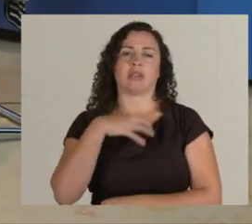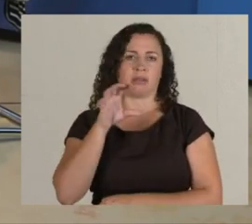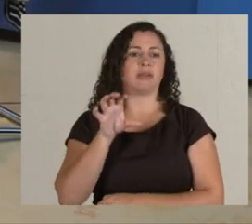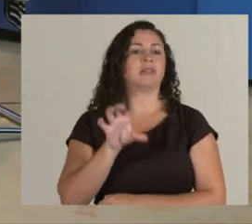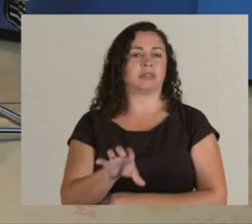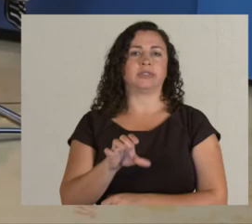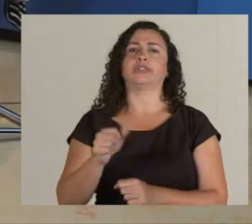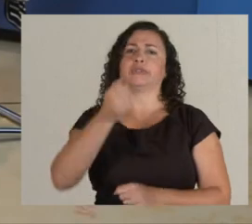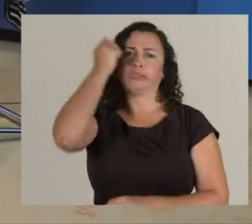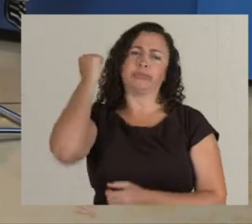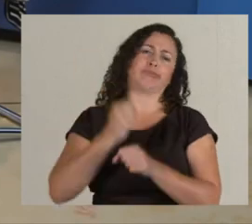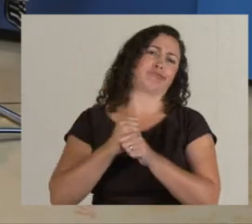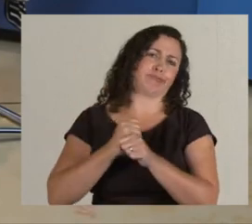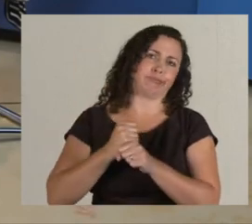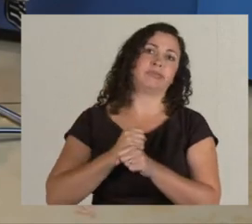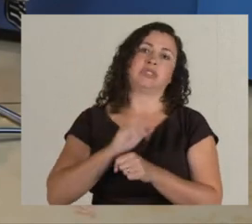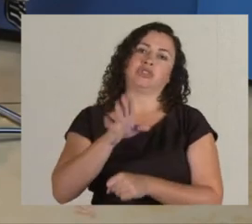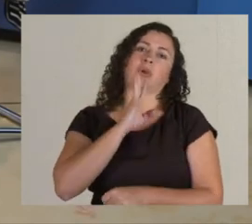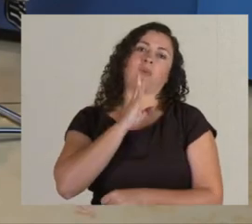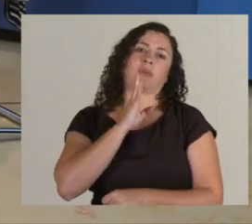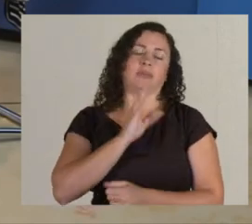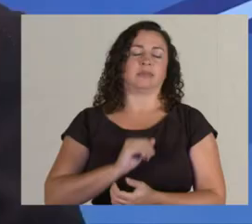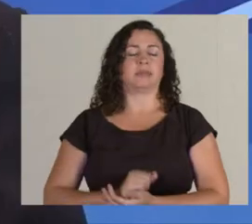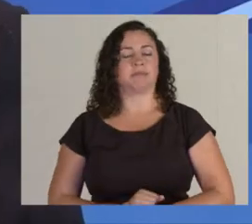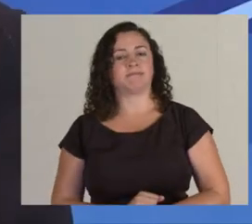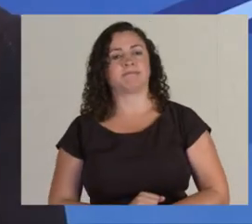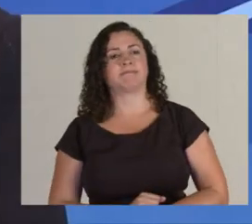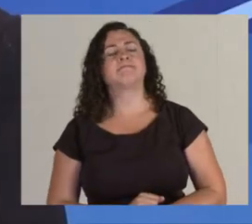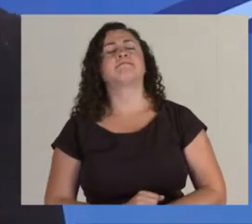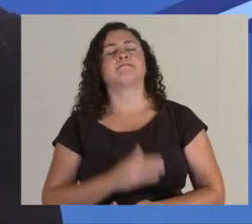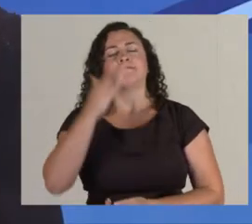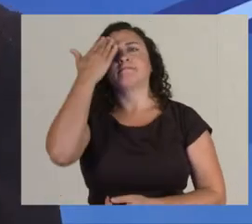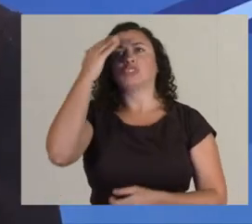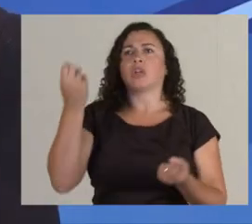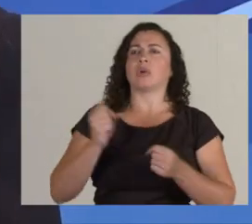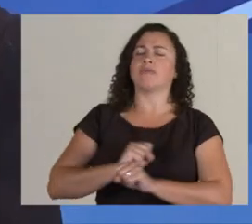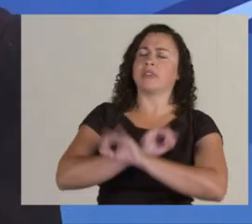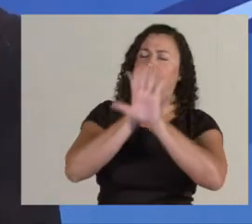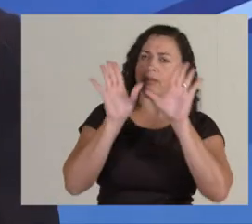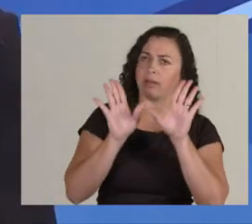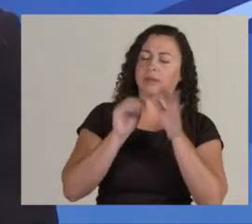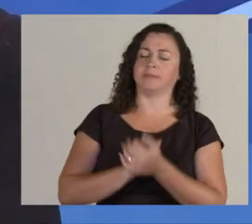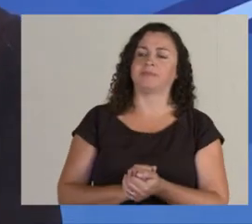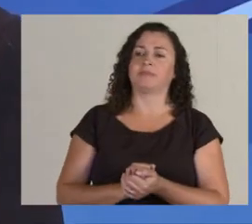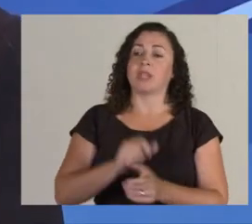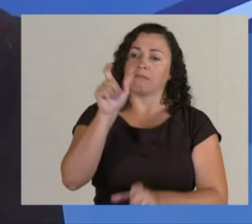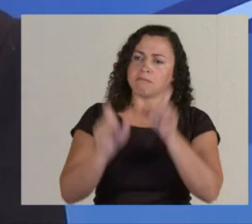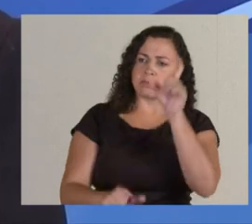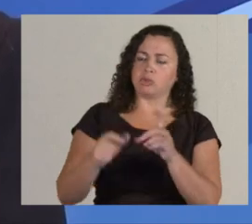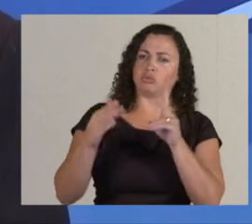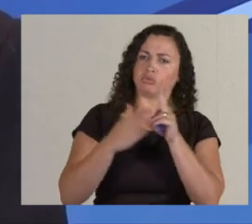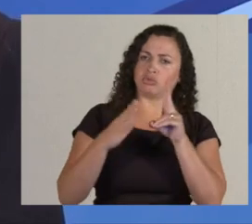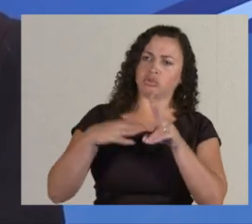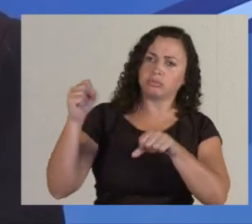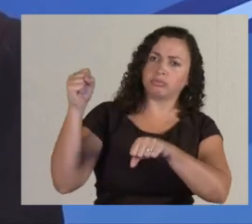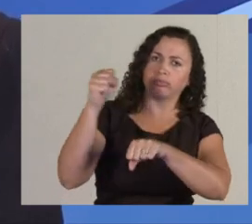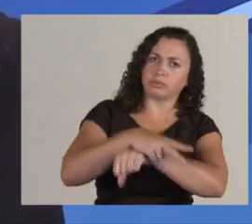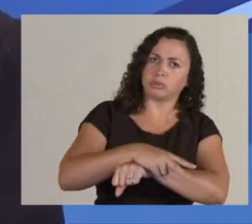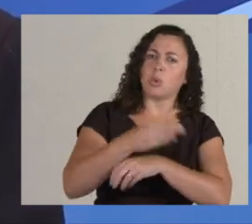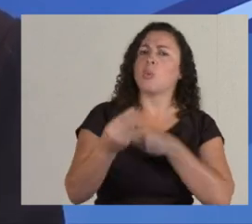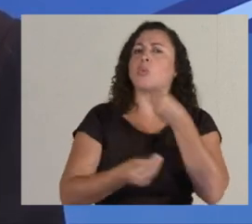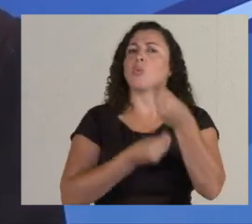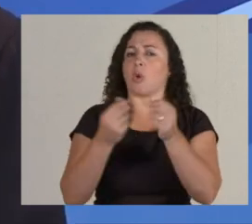que conhecimento, já tem esse vestibular né? há mais tempo e já fazem assim. Uhum. Agora, para ficar claro, o ingresso dessa população indígena